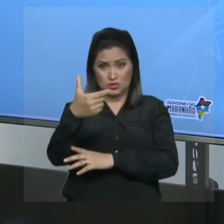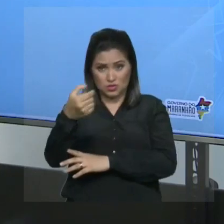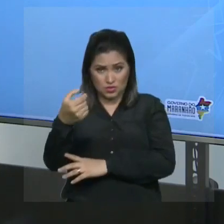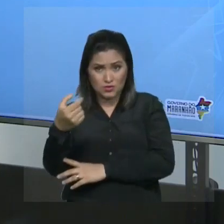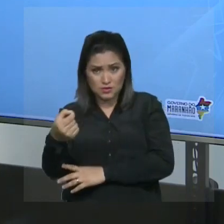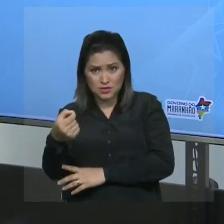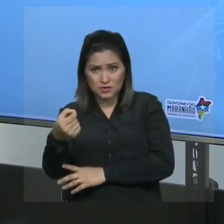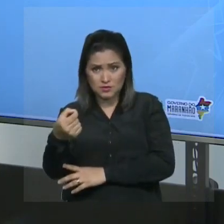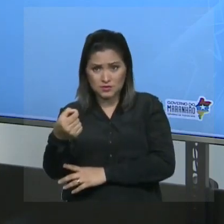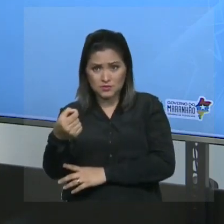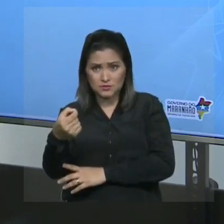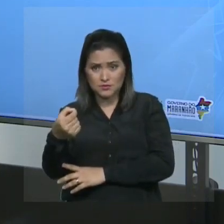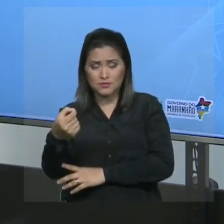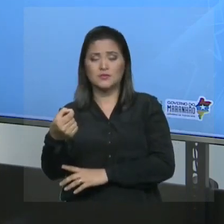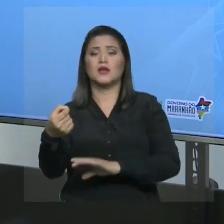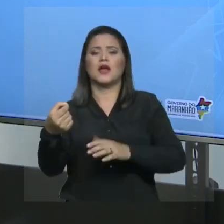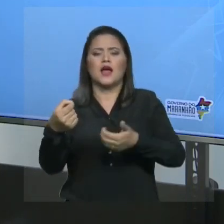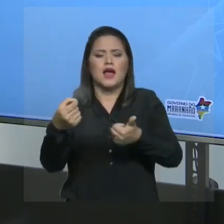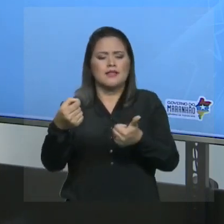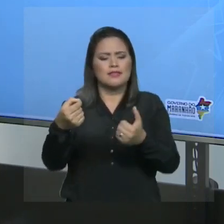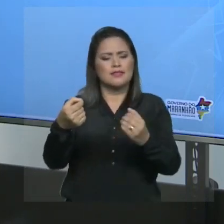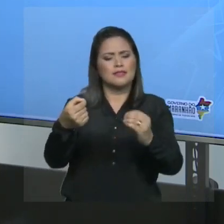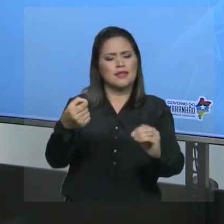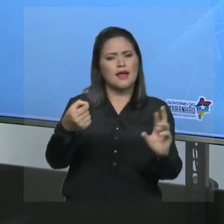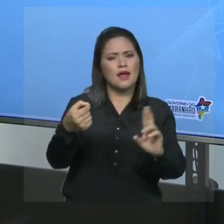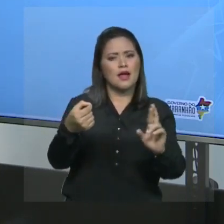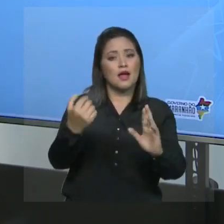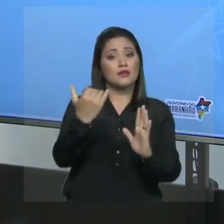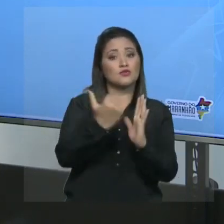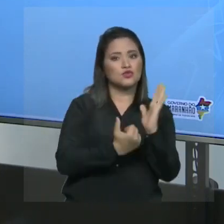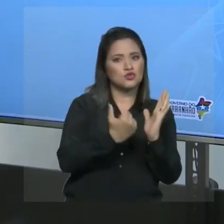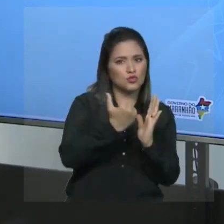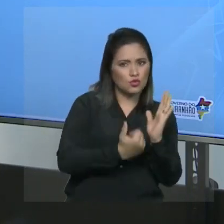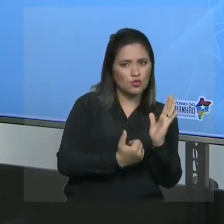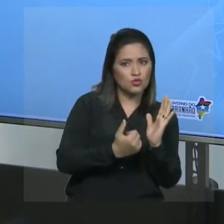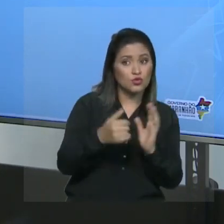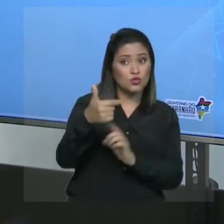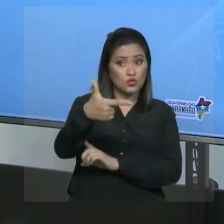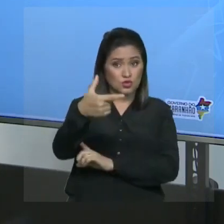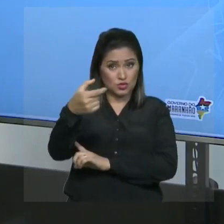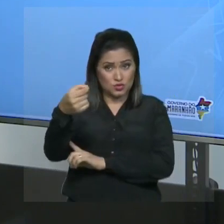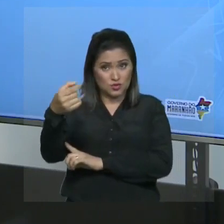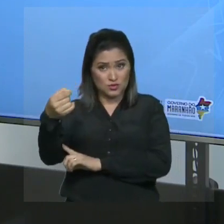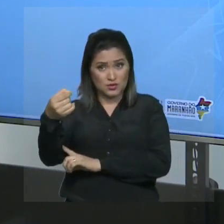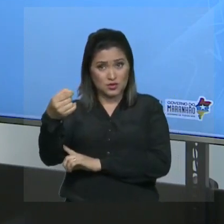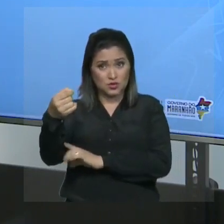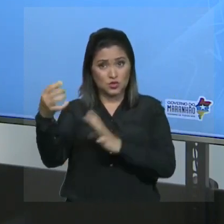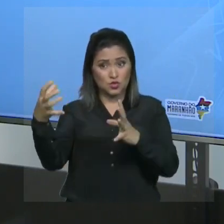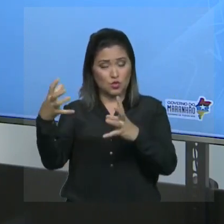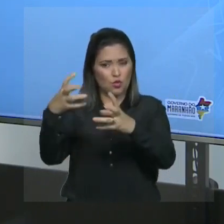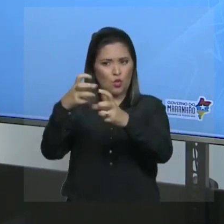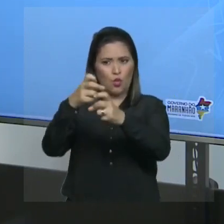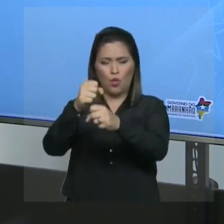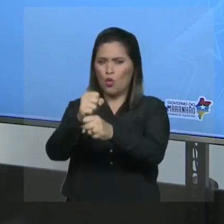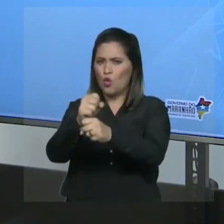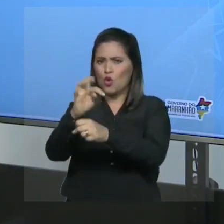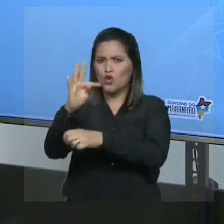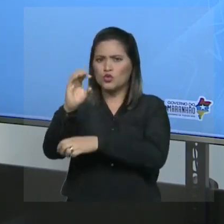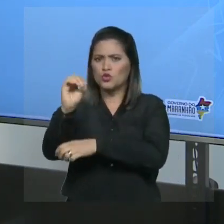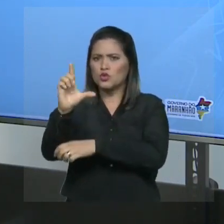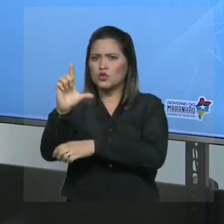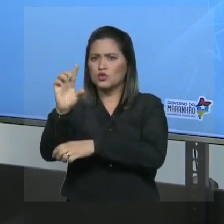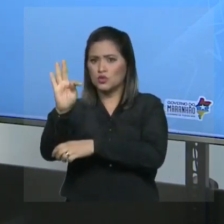parte. O 200 é o valor total. A porcentagem, ela é essa relação entre a parte e